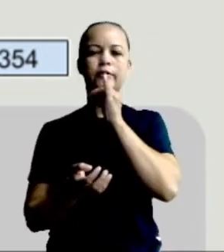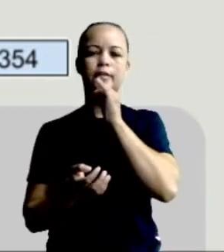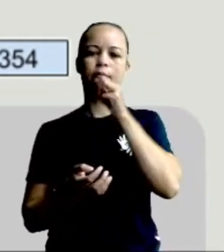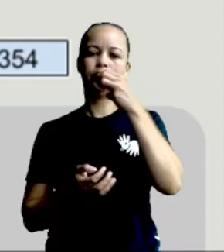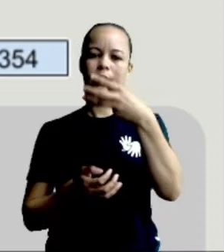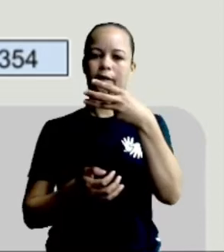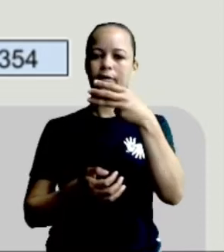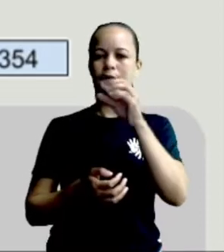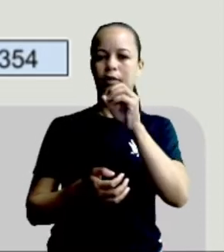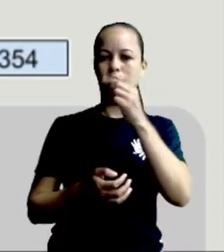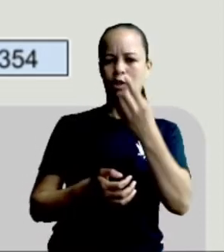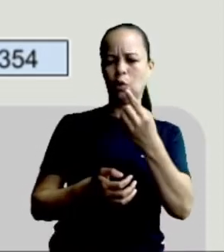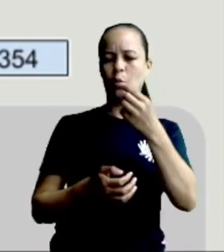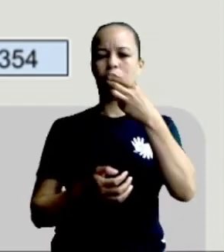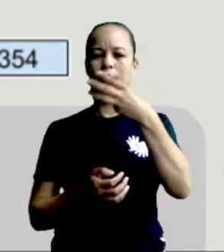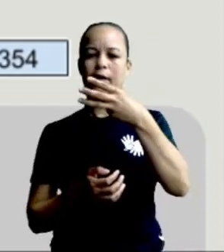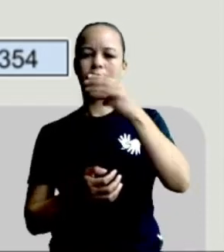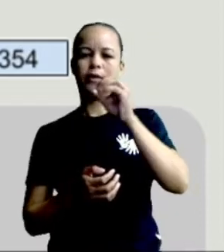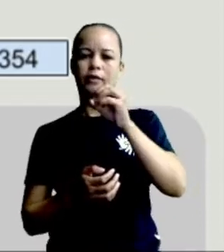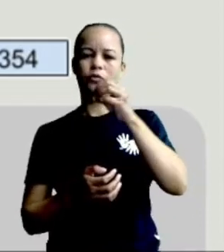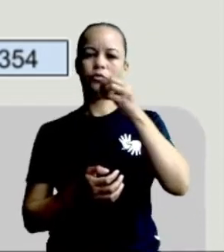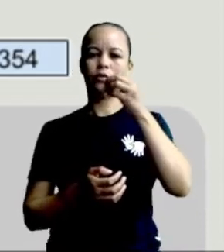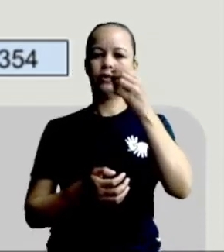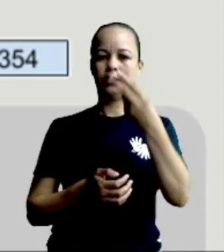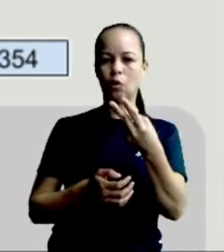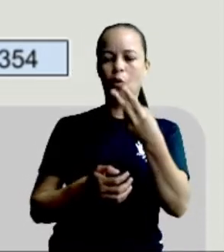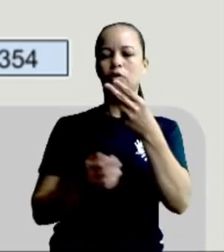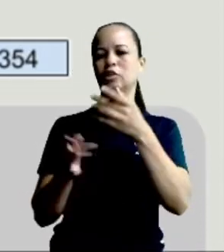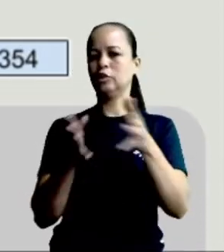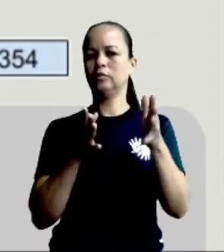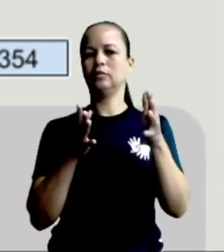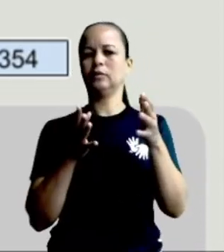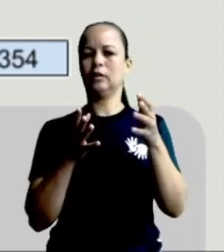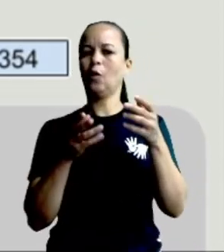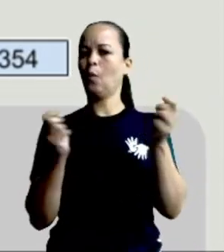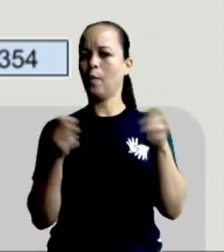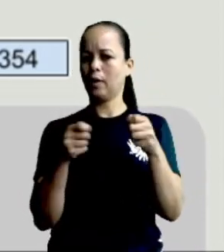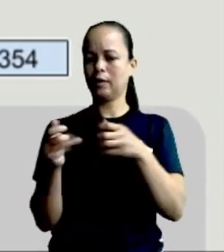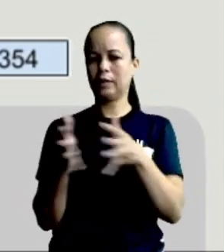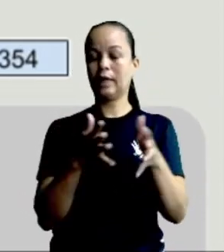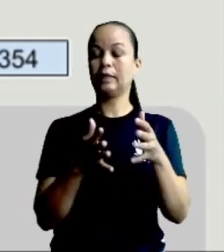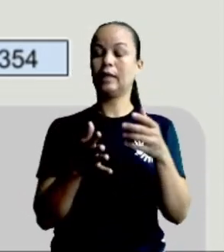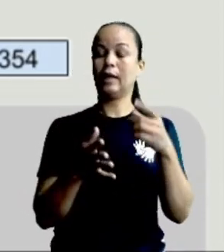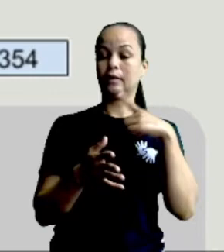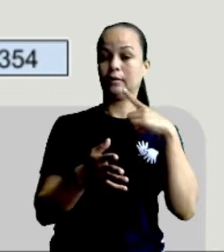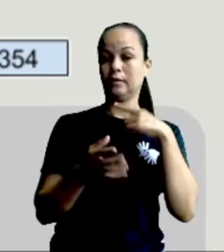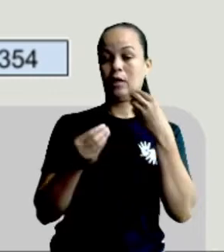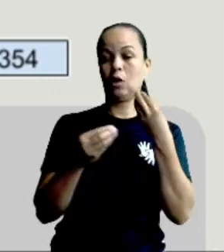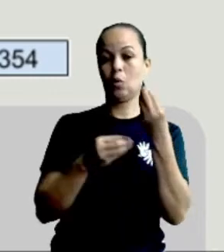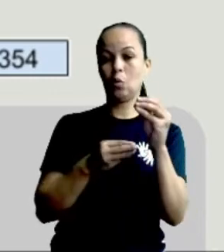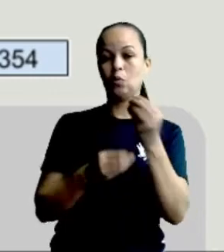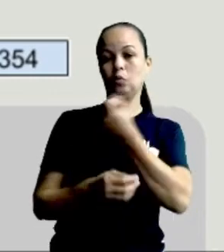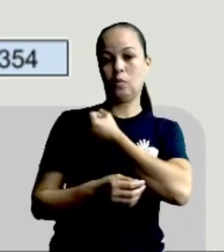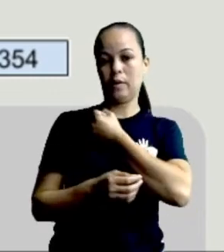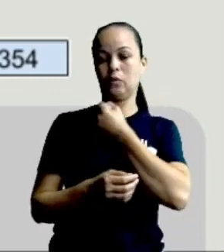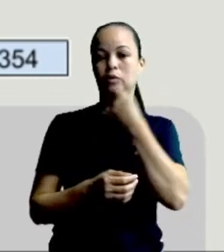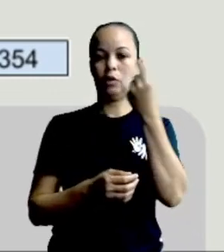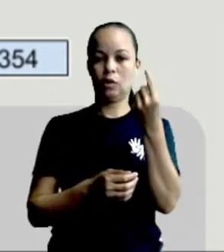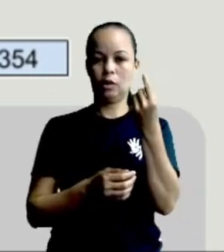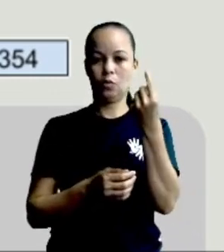aí nessas cartelas, né? Ela deu 5 números de 1 a 5, lembram disso, né? Então, a gente tem que fazer o